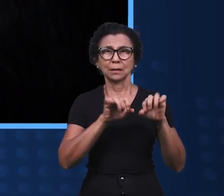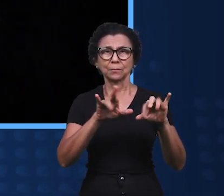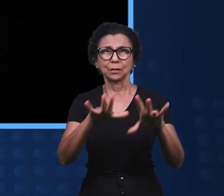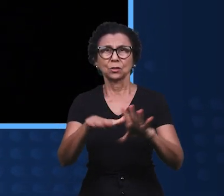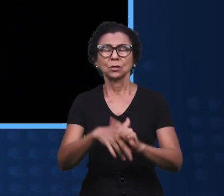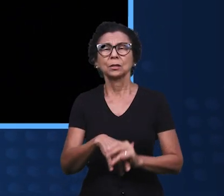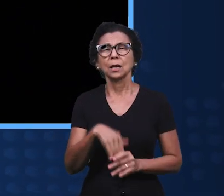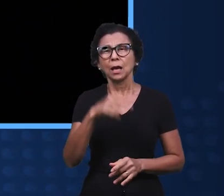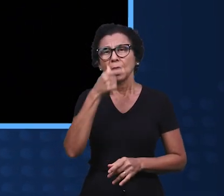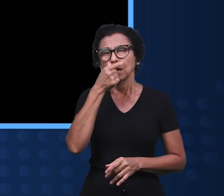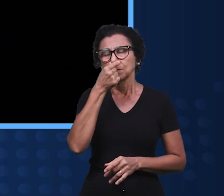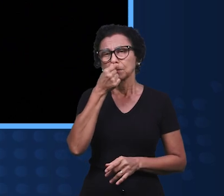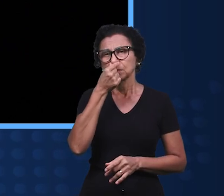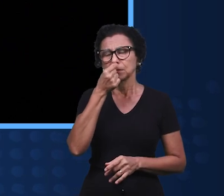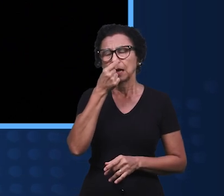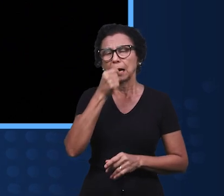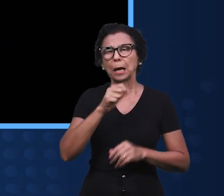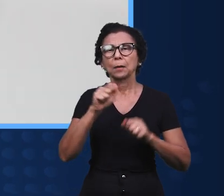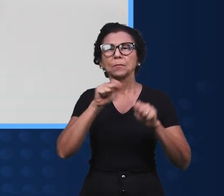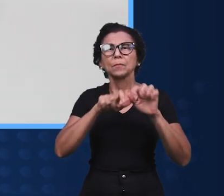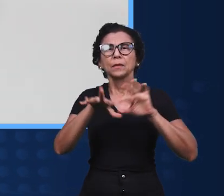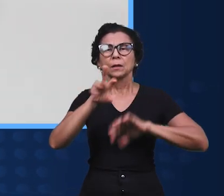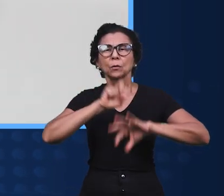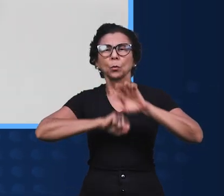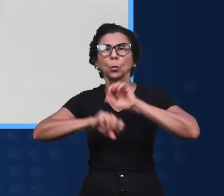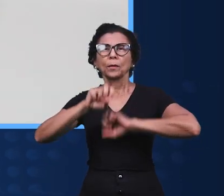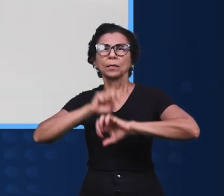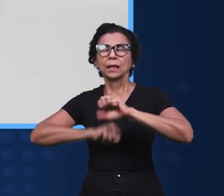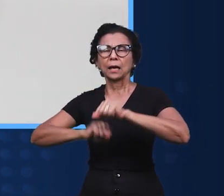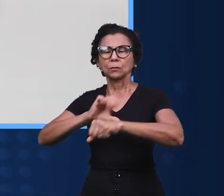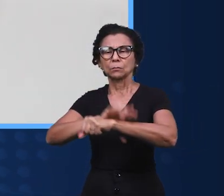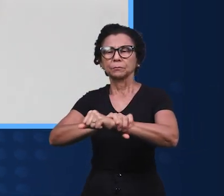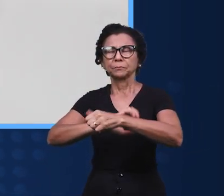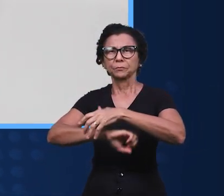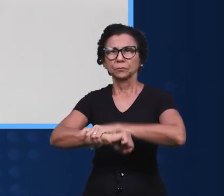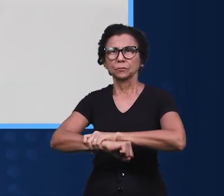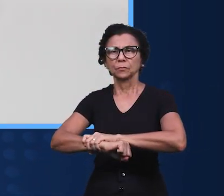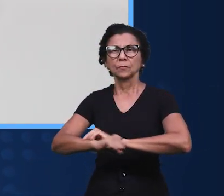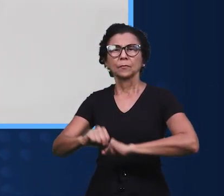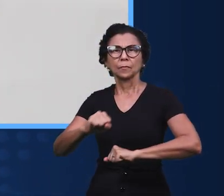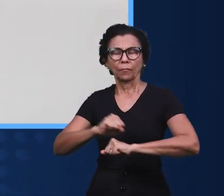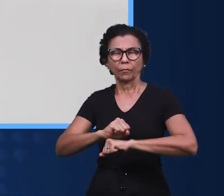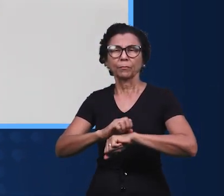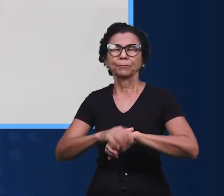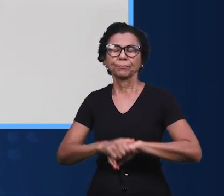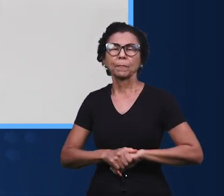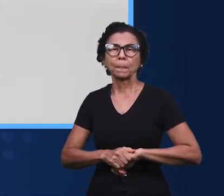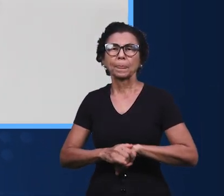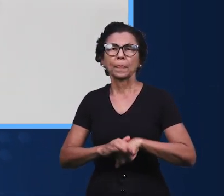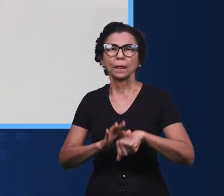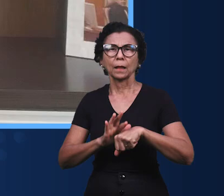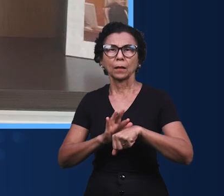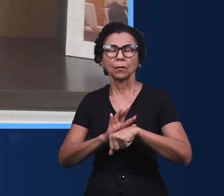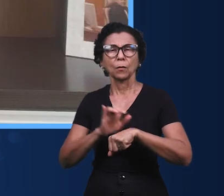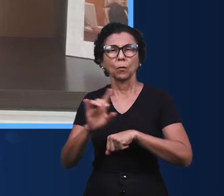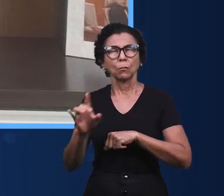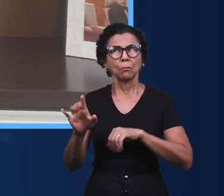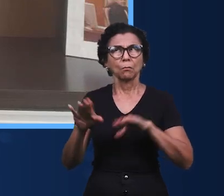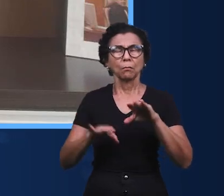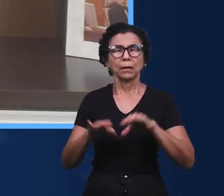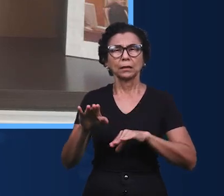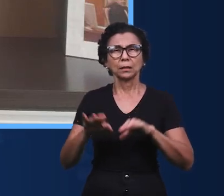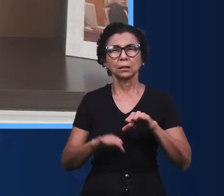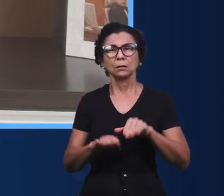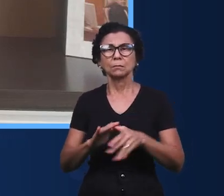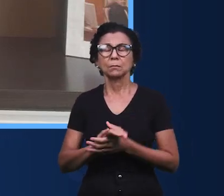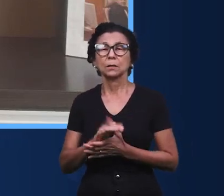gotículas respiratórias e contato com superfícies contaminadas. O período de incubação varia de